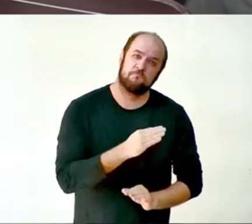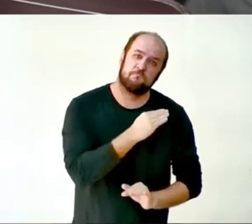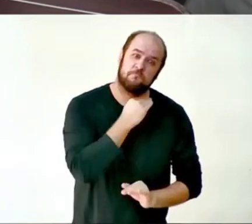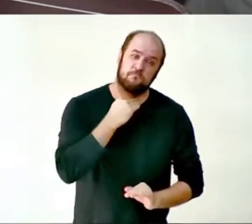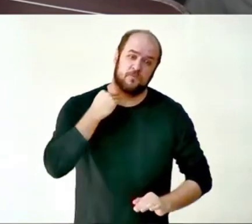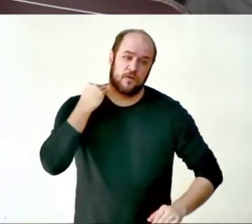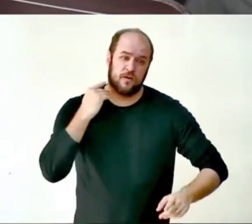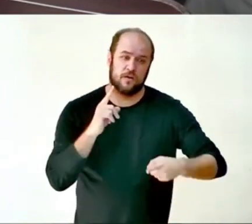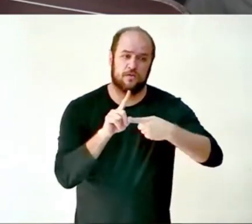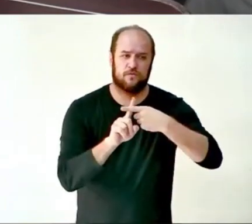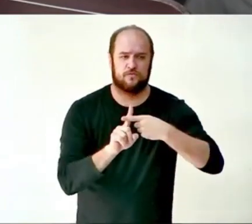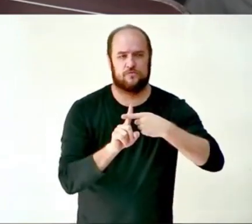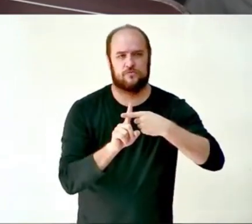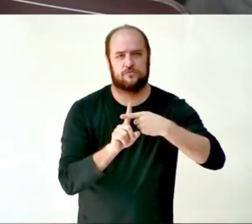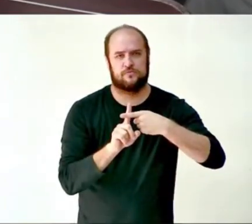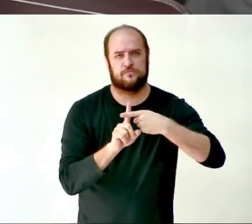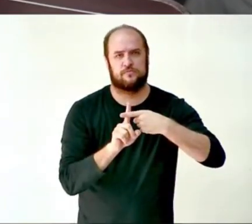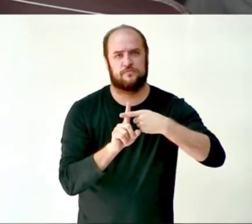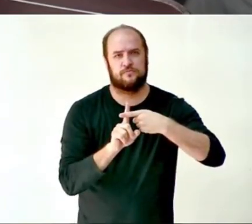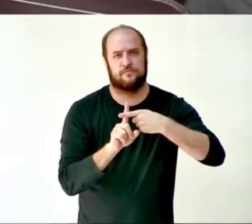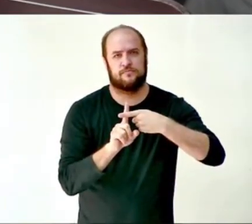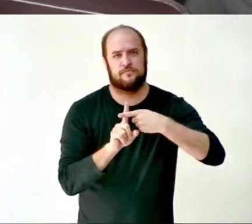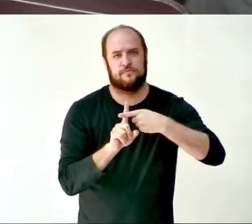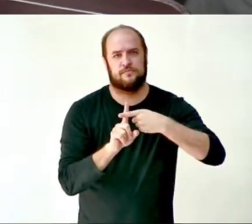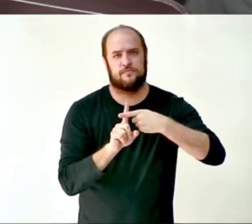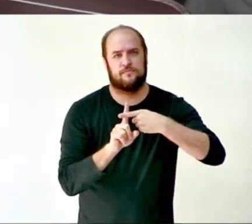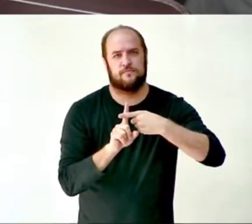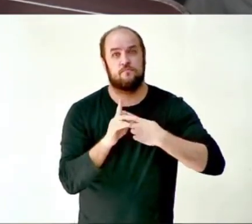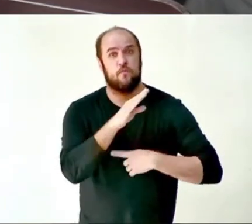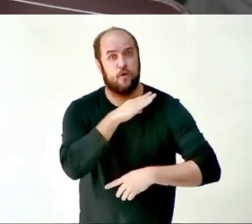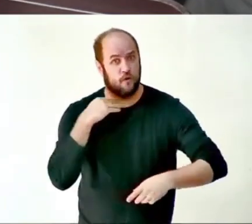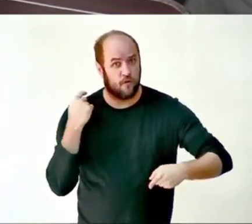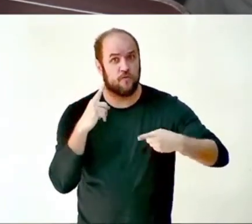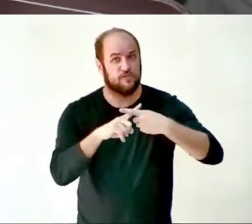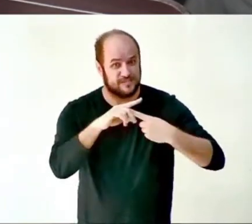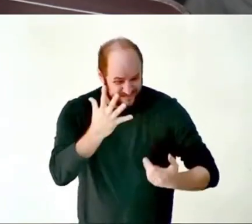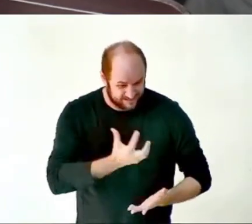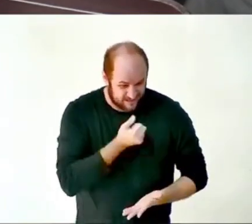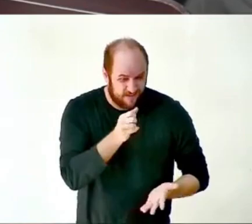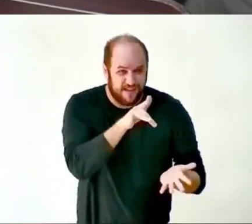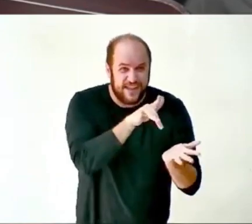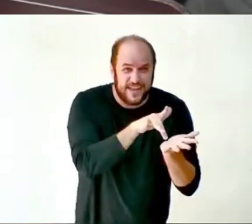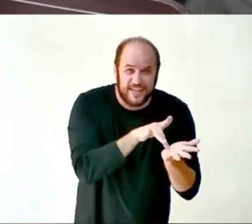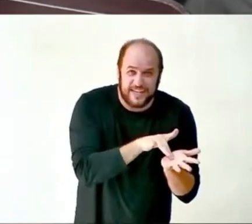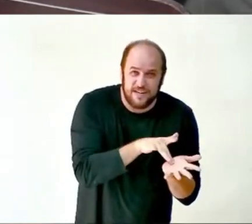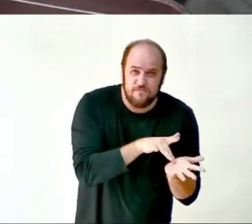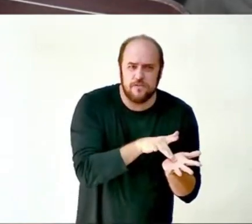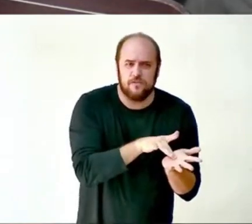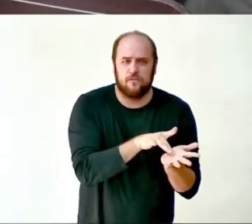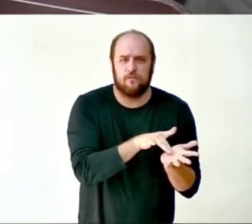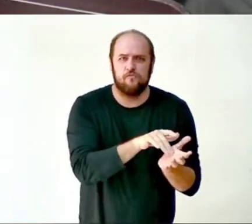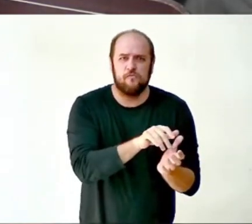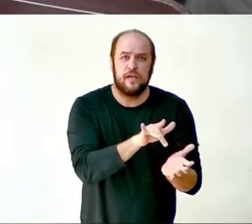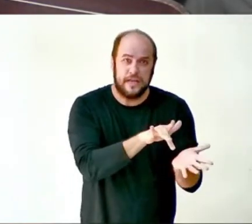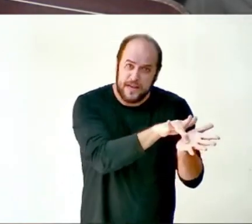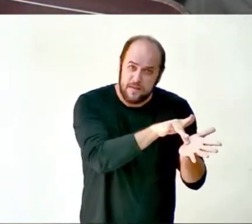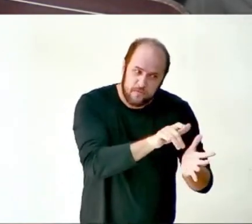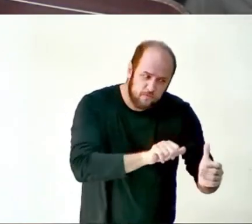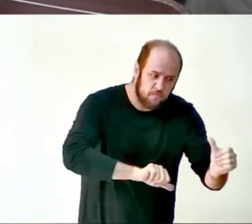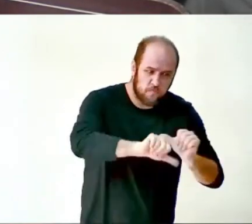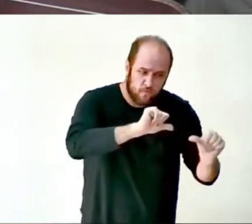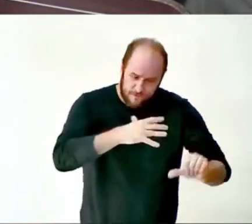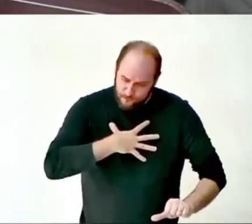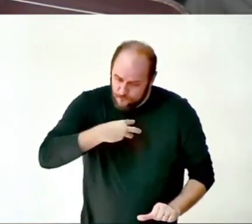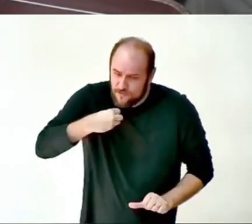cruz por seus inimigos. Morto numa cruz para que os inimigos fossem tornados filhos.